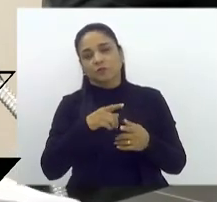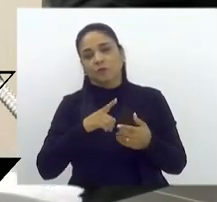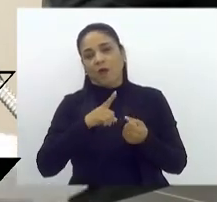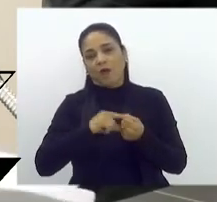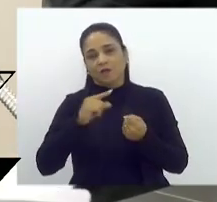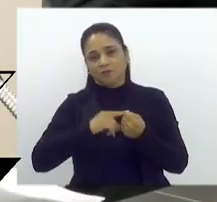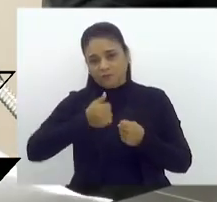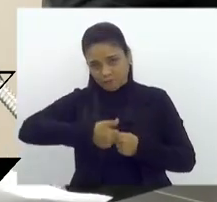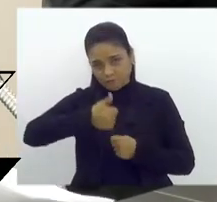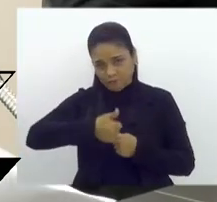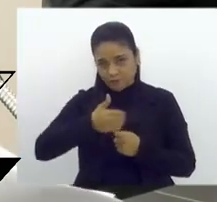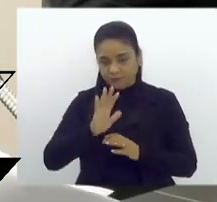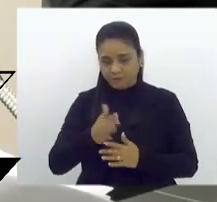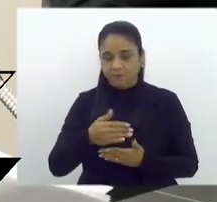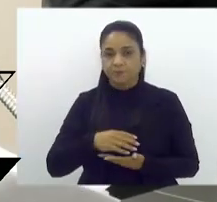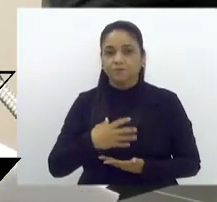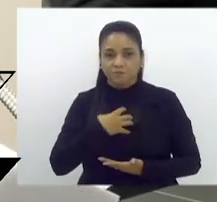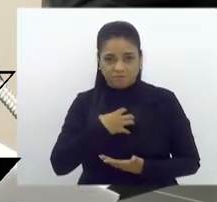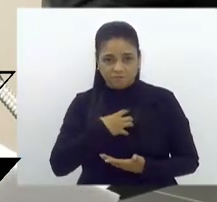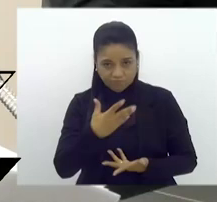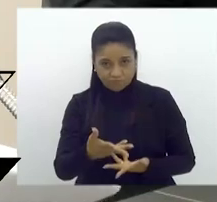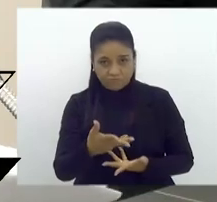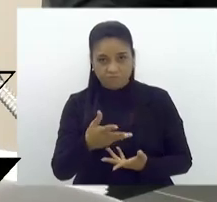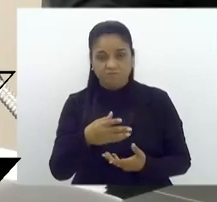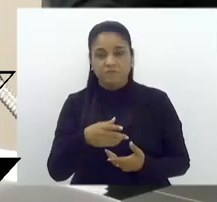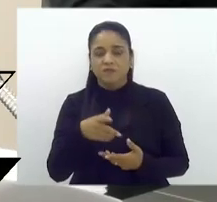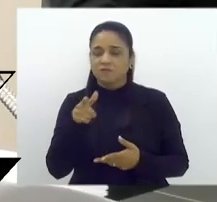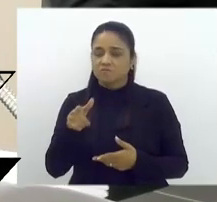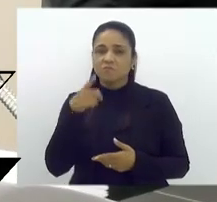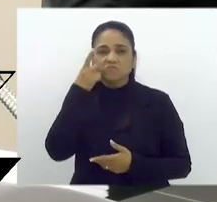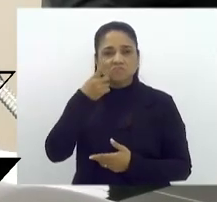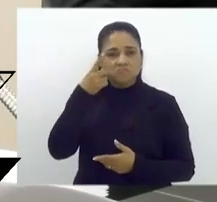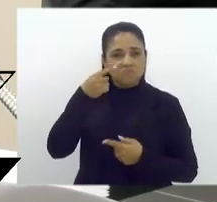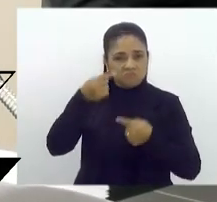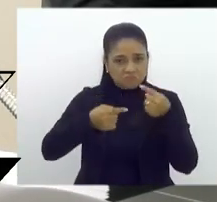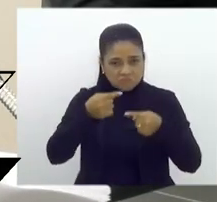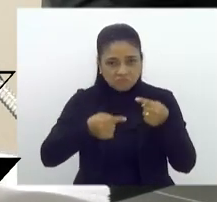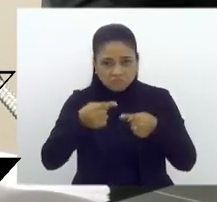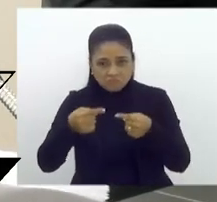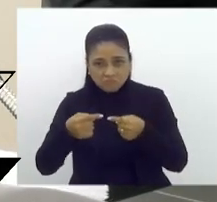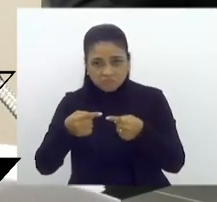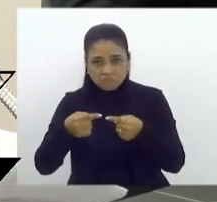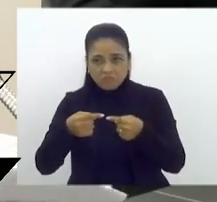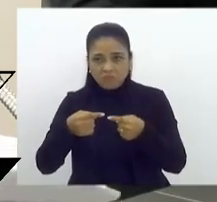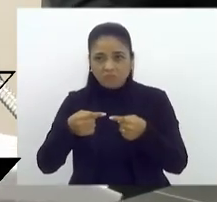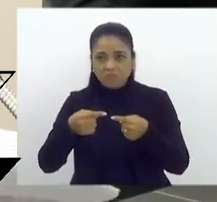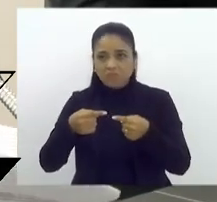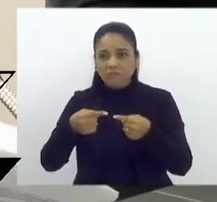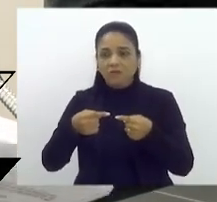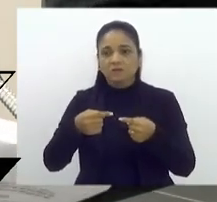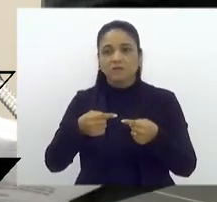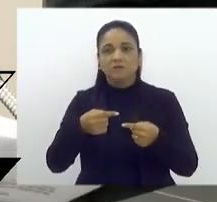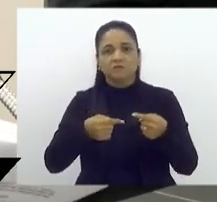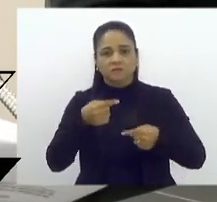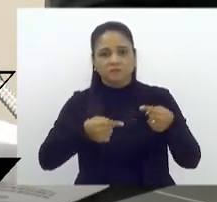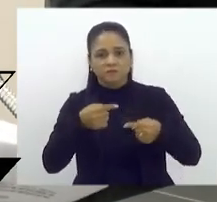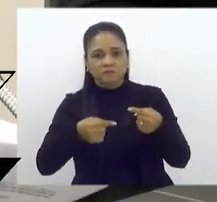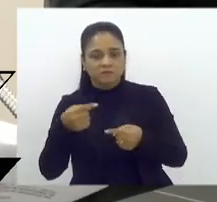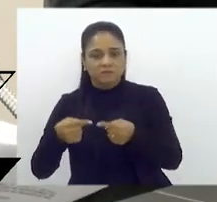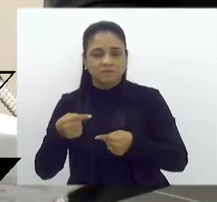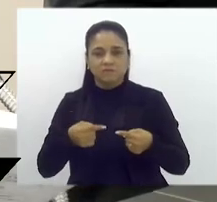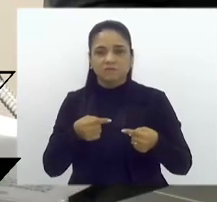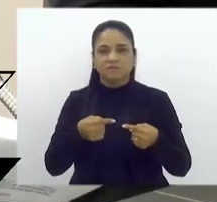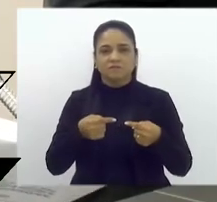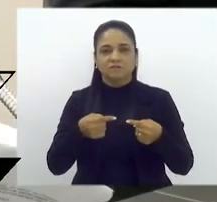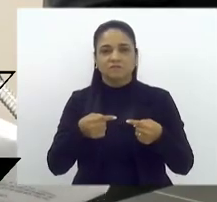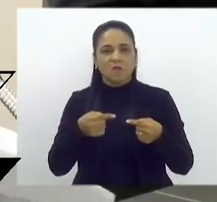É nesse sentido. Mas Vossa Excelência, querendo discutir ou considerando que atrapalha o projeto de alguma forma, eu não tenho o